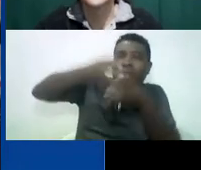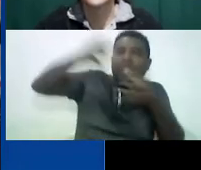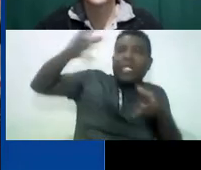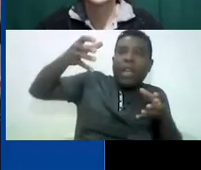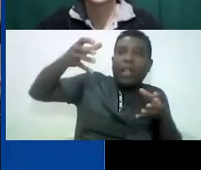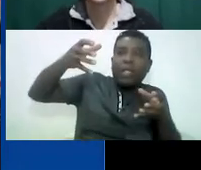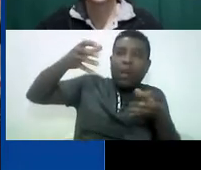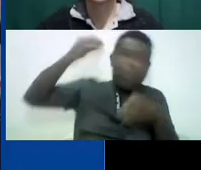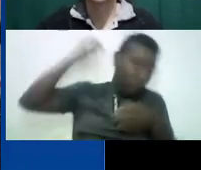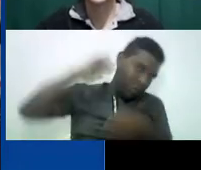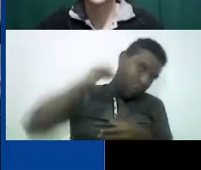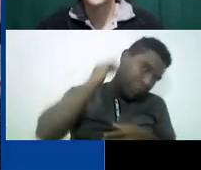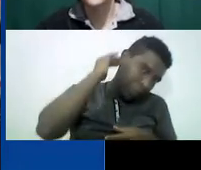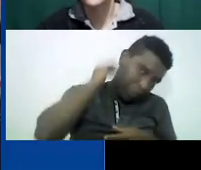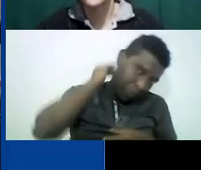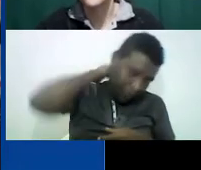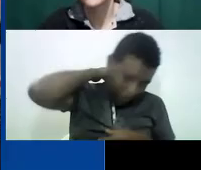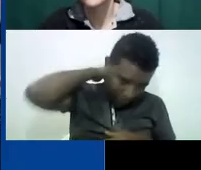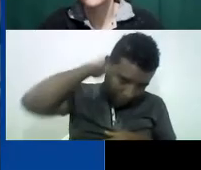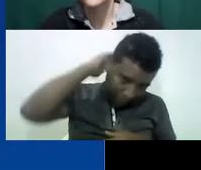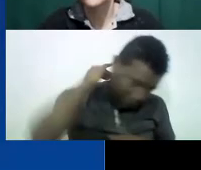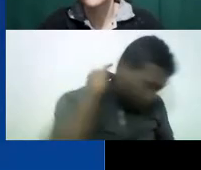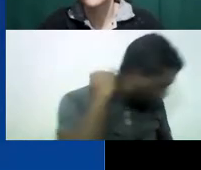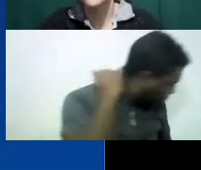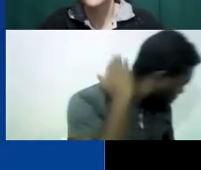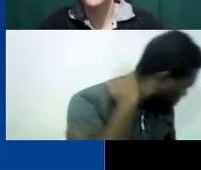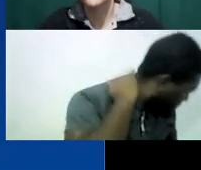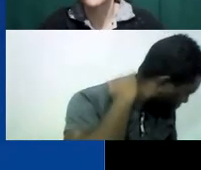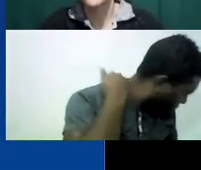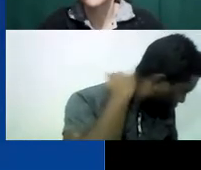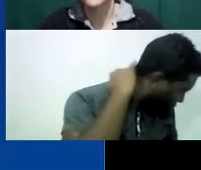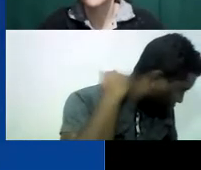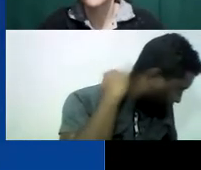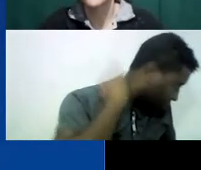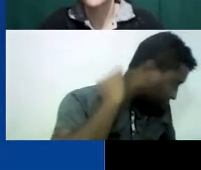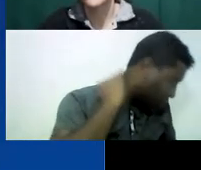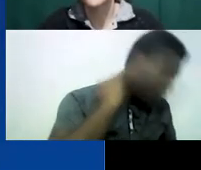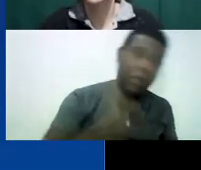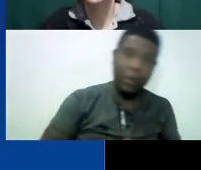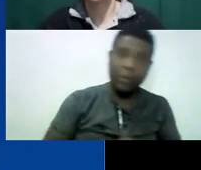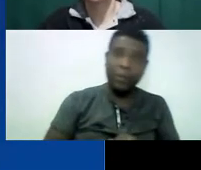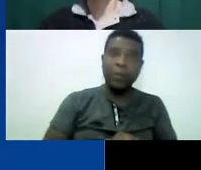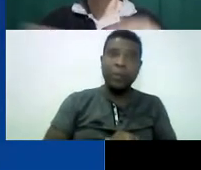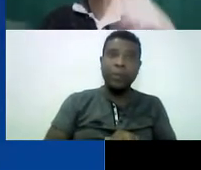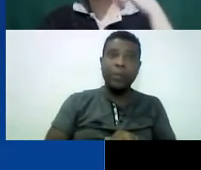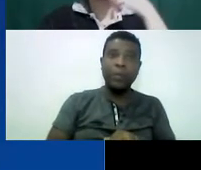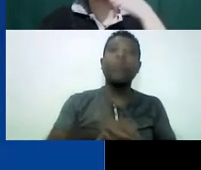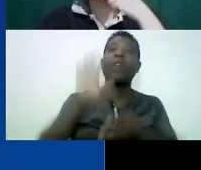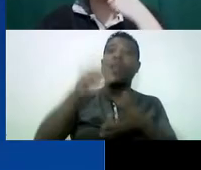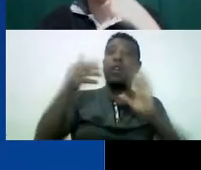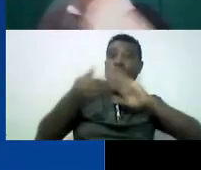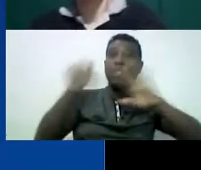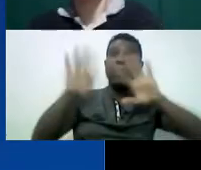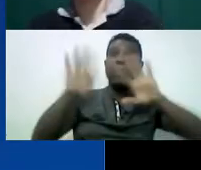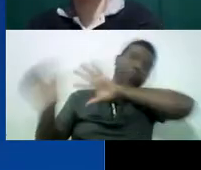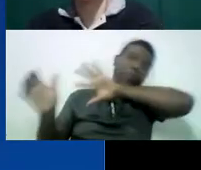essa importante ação extensora. Tirando o espinhal e o semiespinhal, né? Eu vou